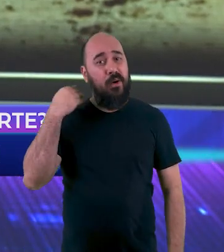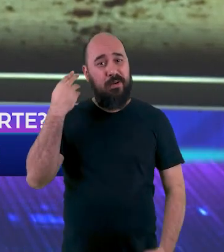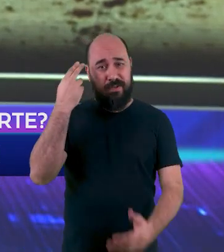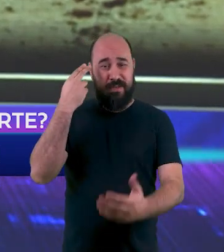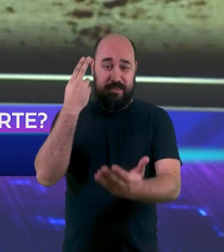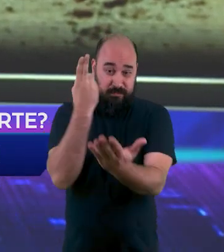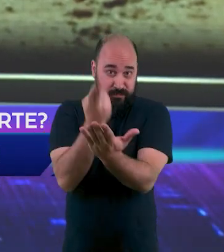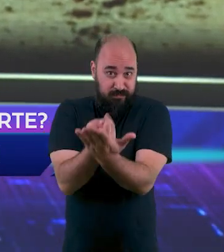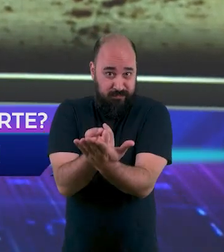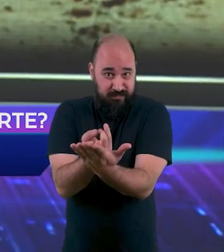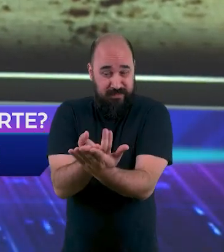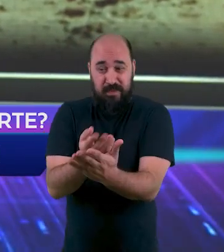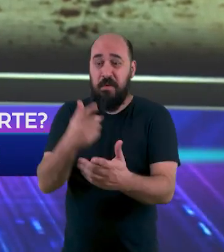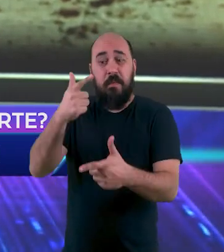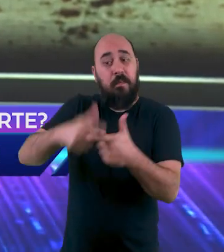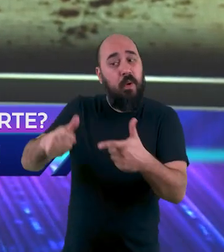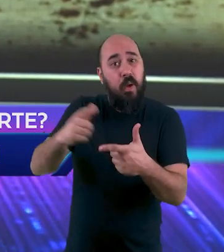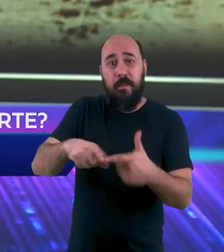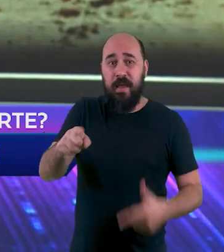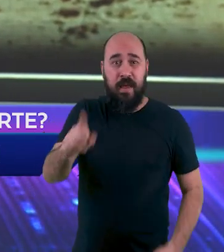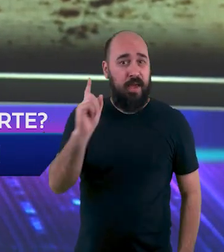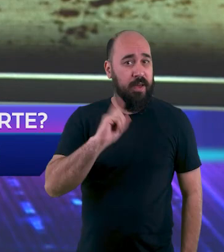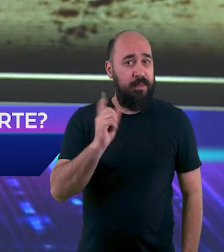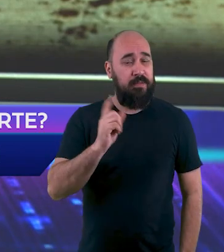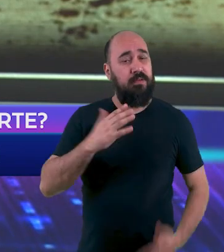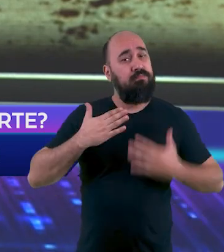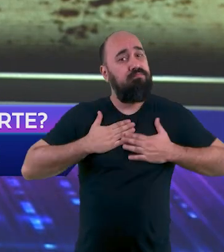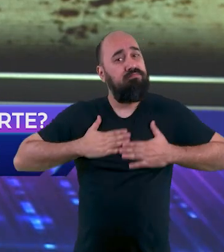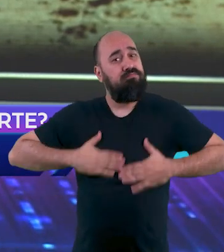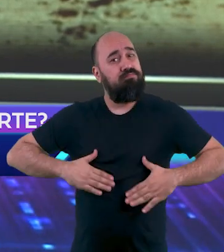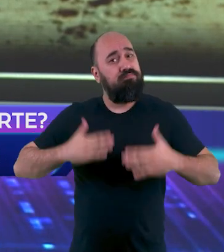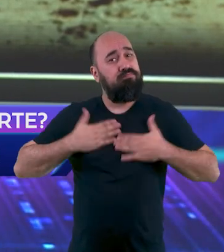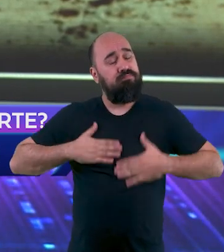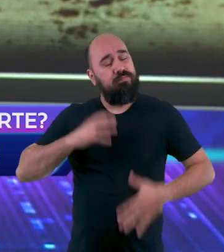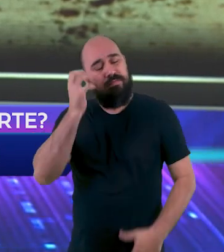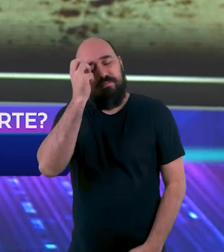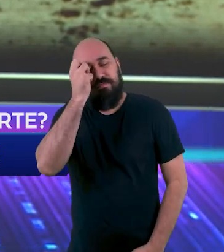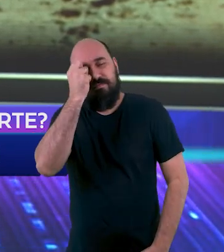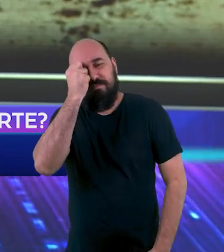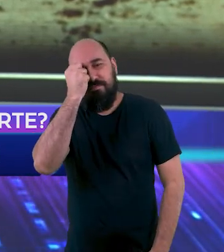salvo. A morte é um problema para quem fica.